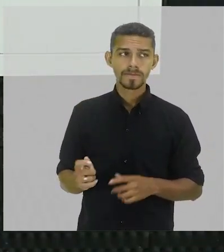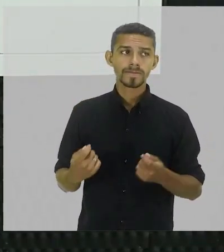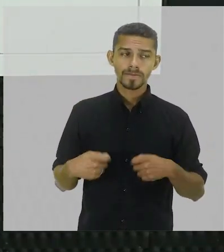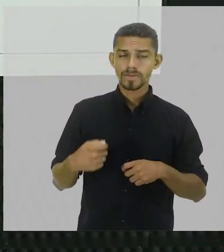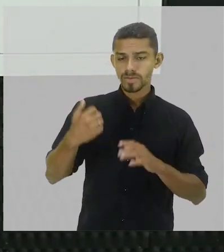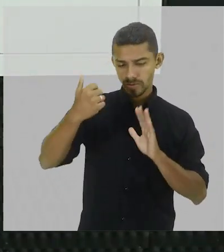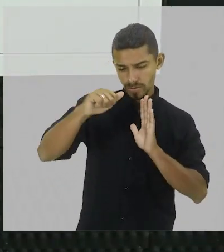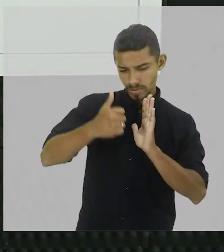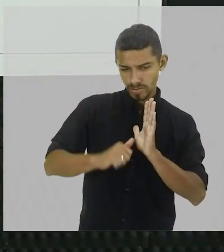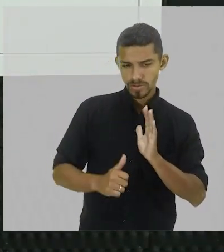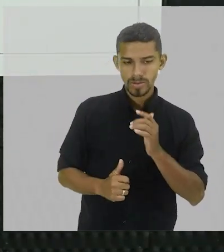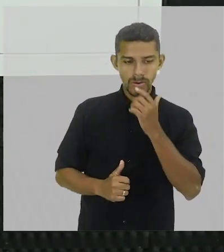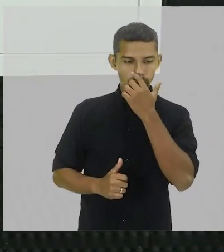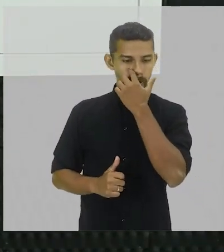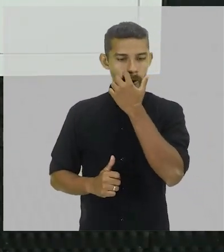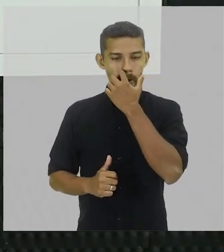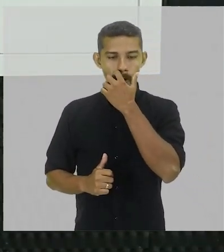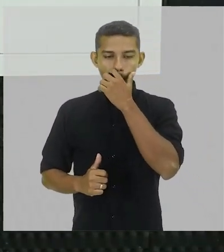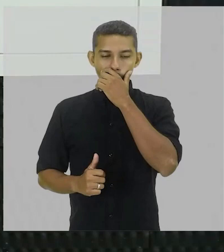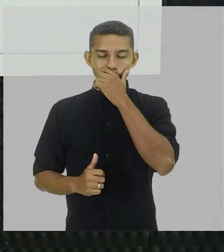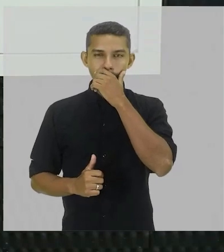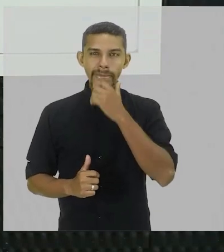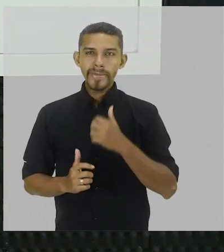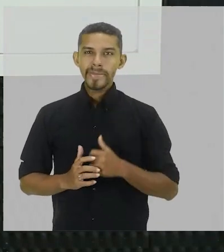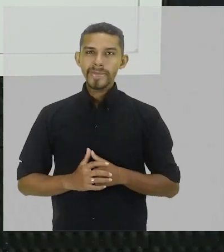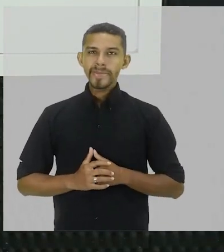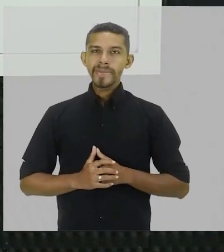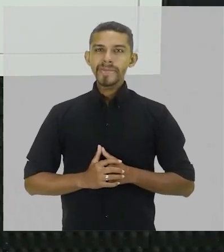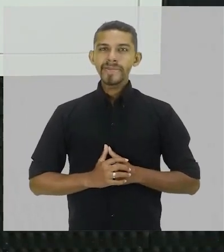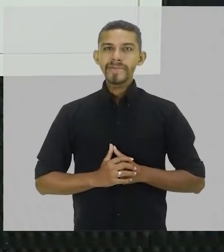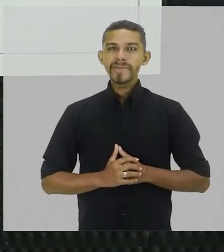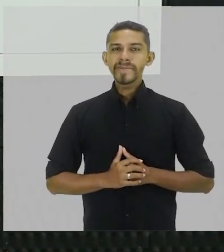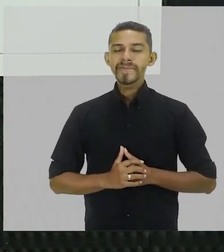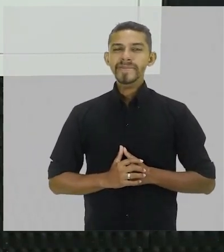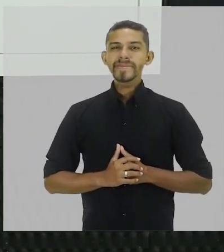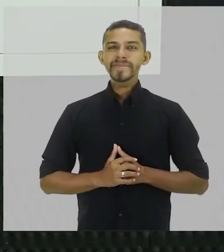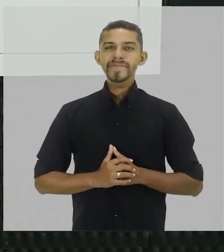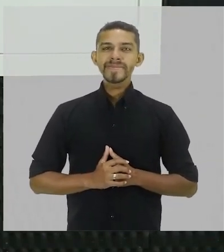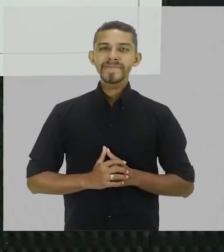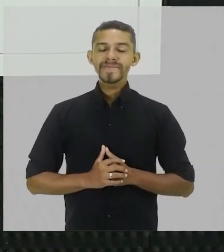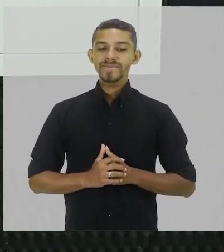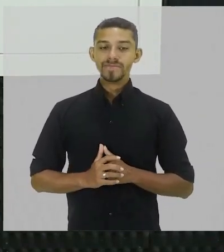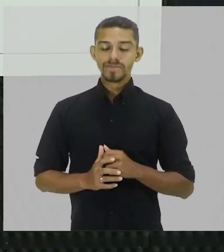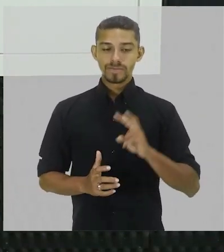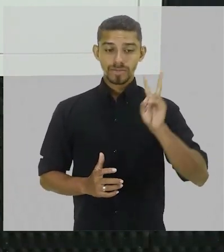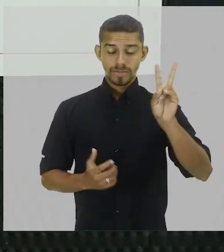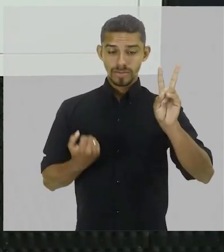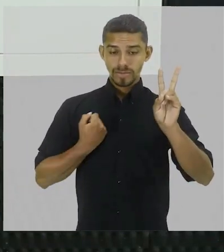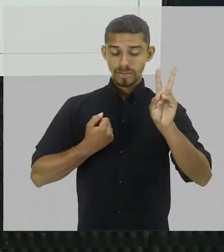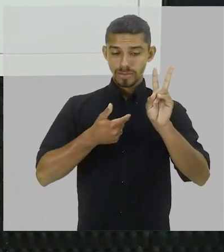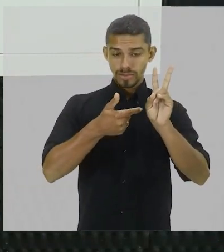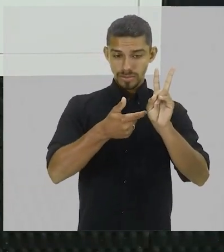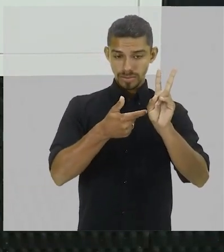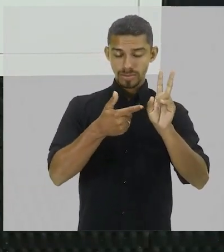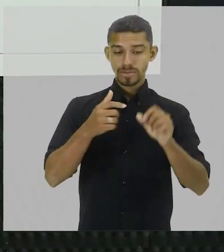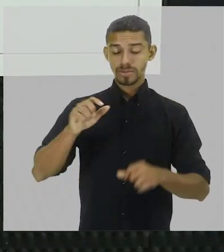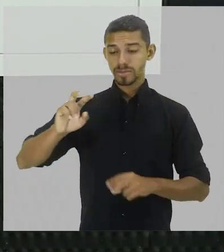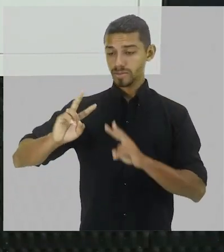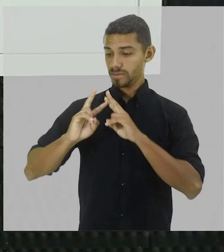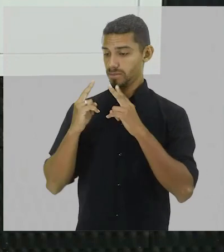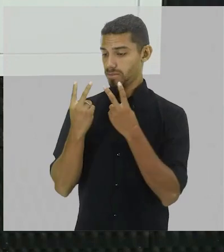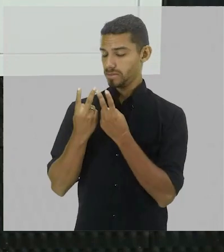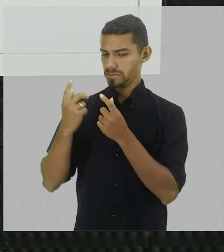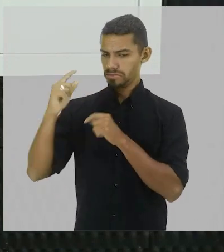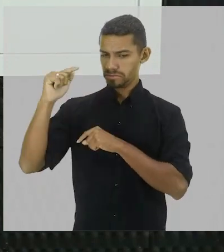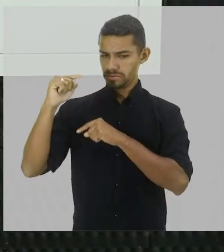que analisar. Então, multiplicado pela altura, que é 4. Então, nós temos que o V2, que é o volume menor, vai